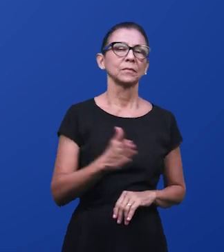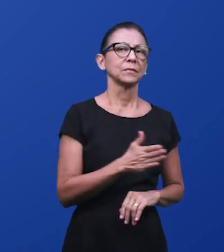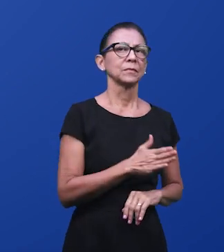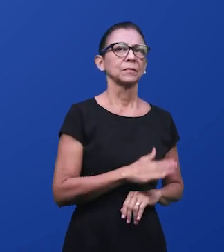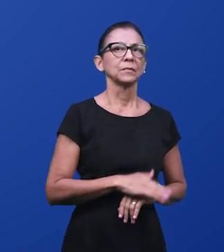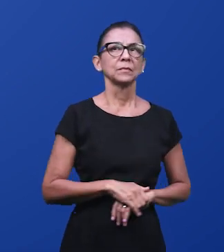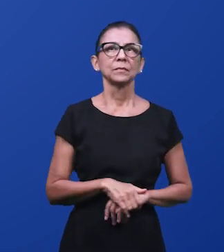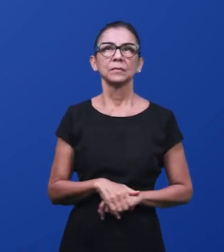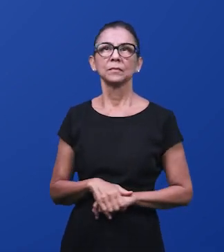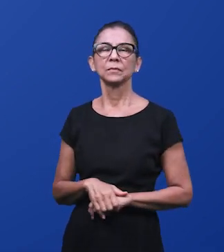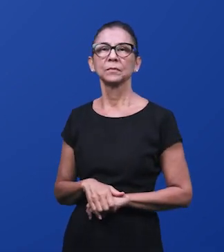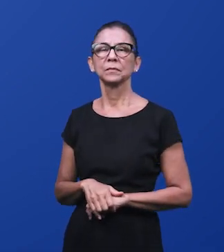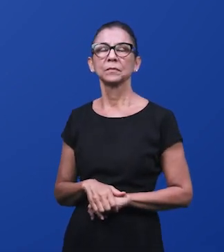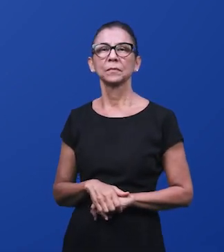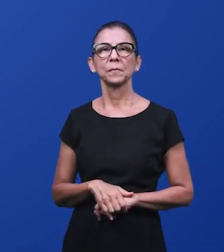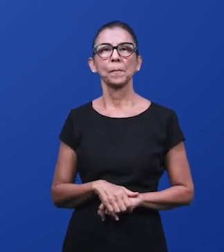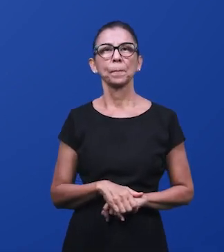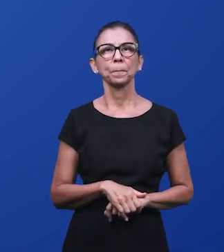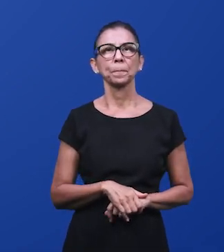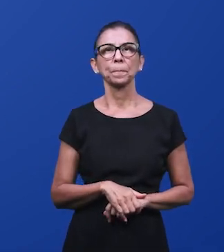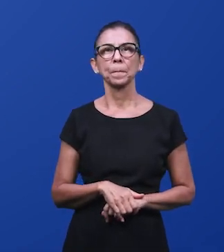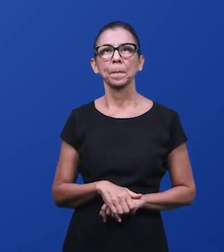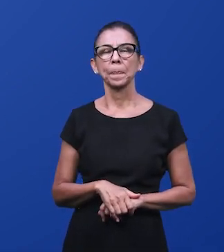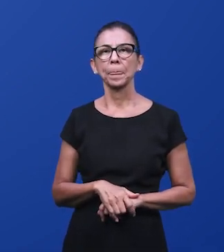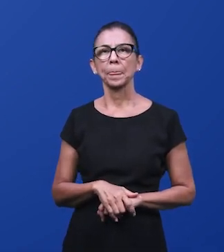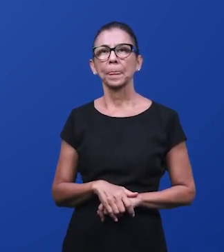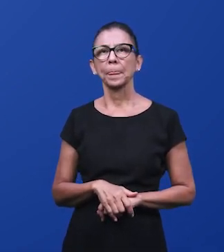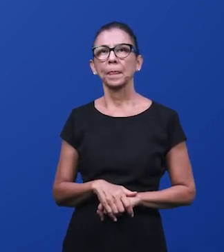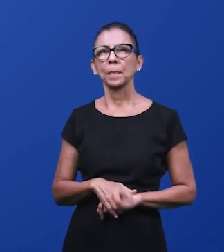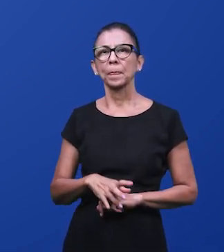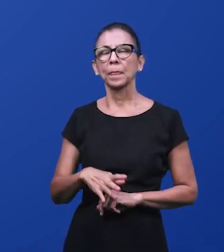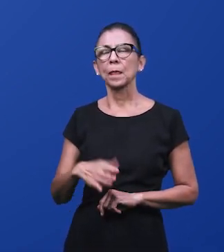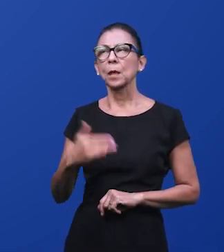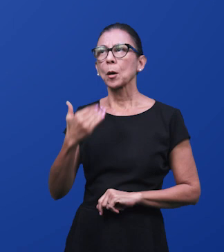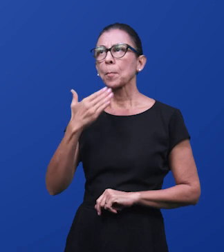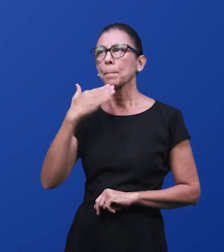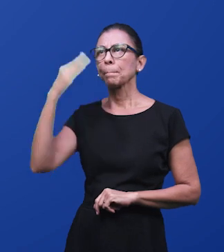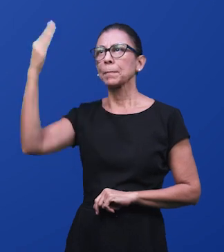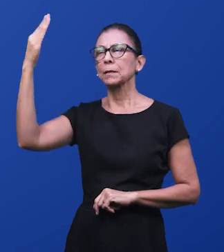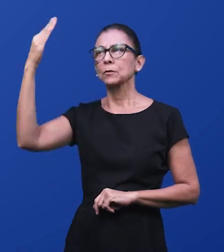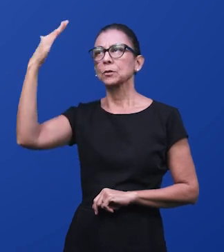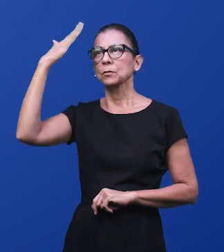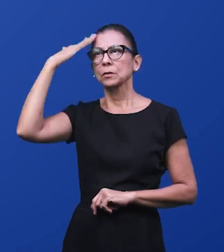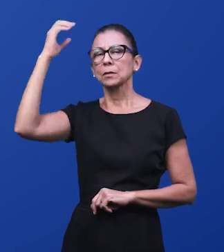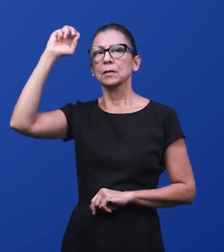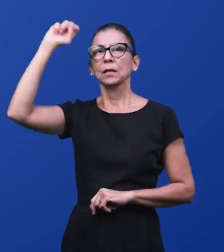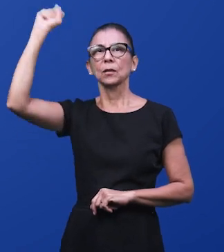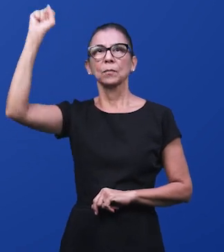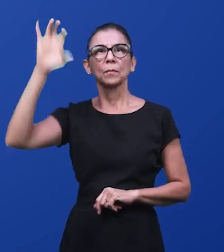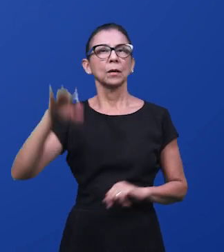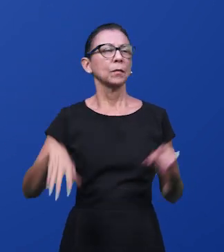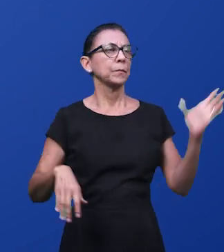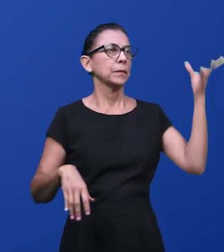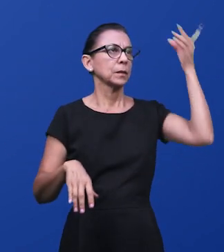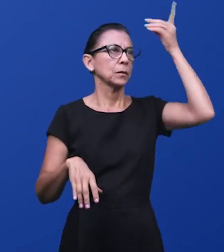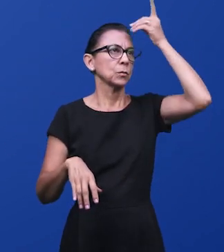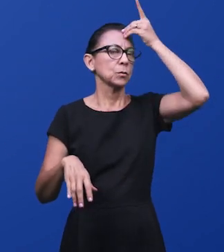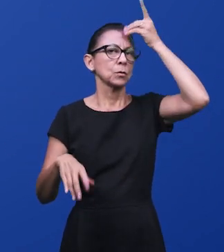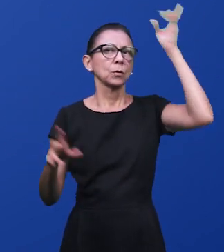entre o pedido de Salomão ao Senhor e os dons espirituais? Sabedoria.